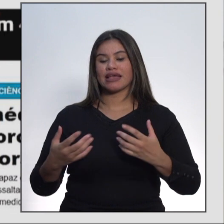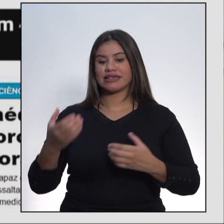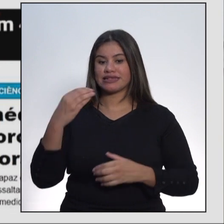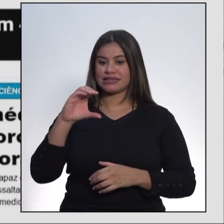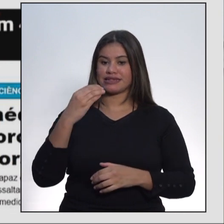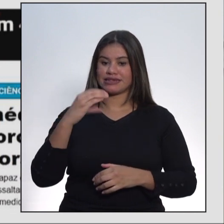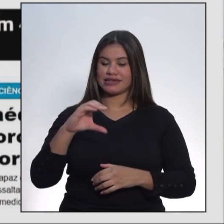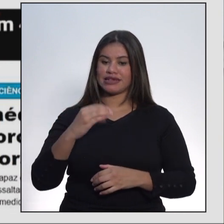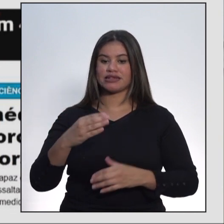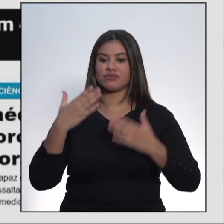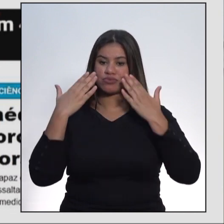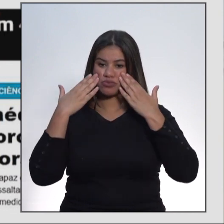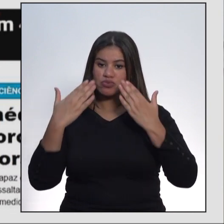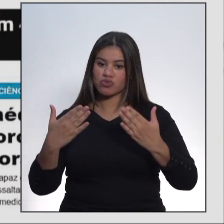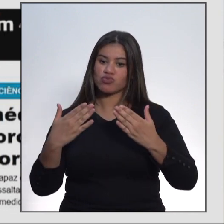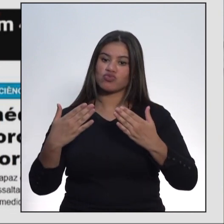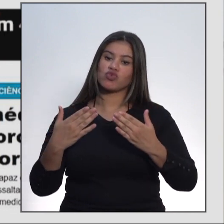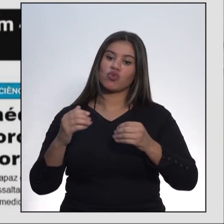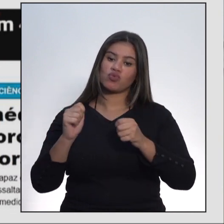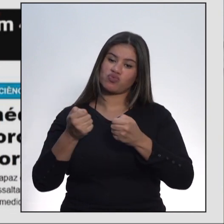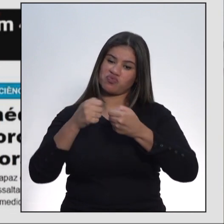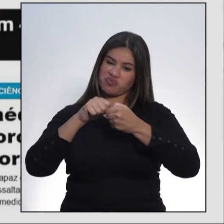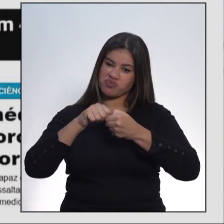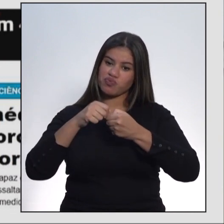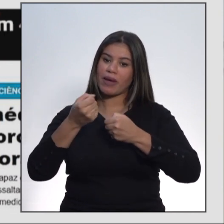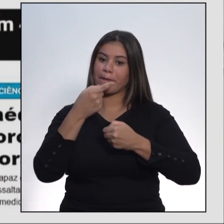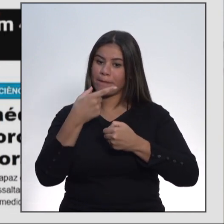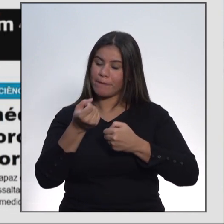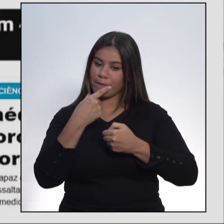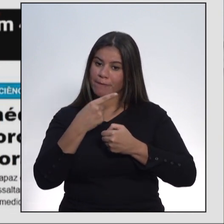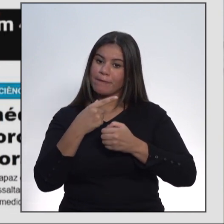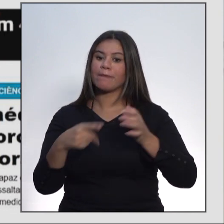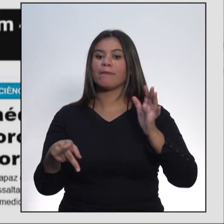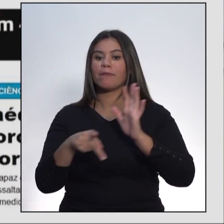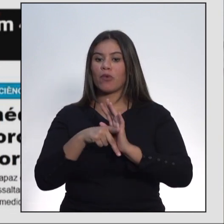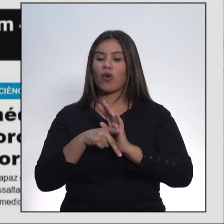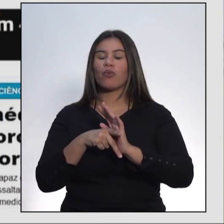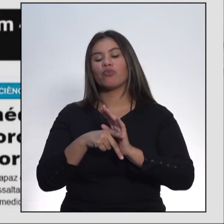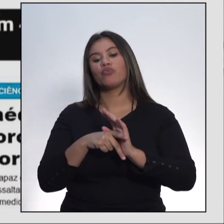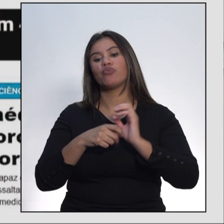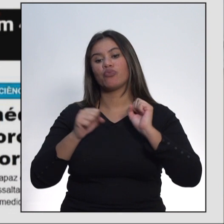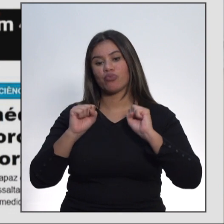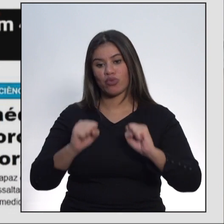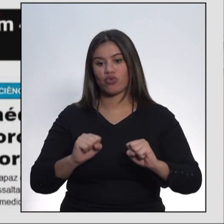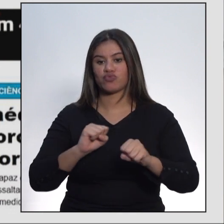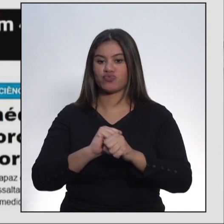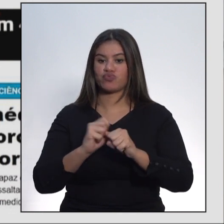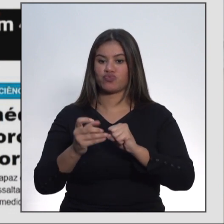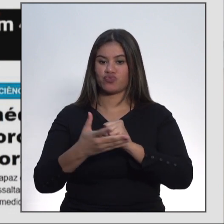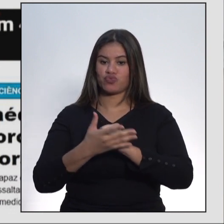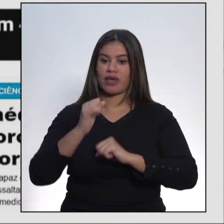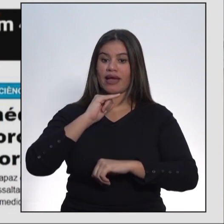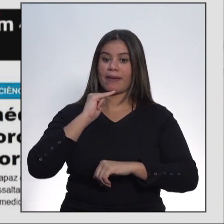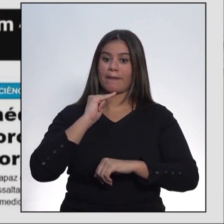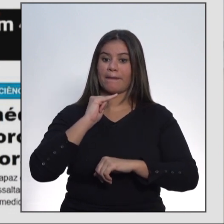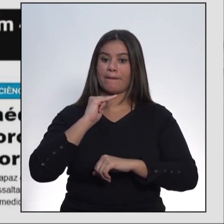em 48 horas. Essas notícias, elas estão transmitindo uma